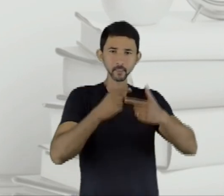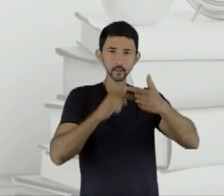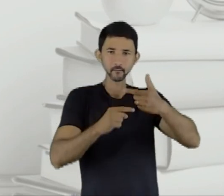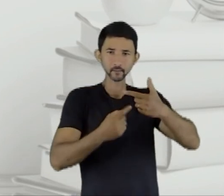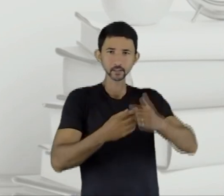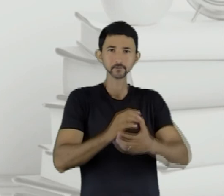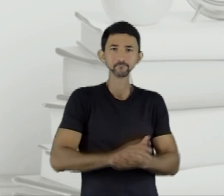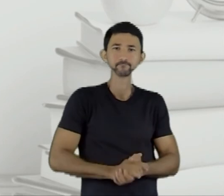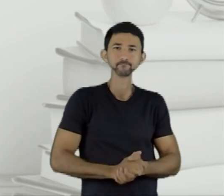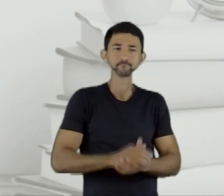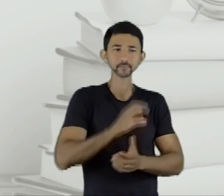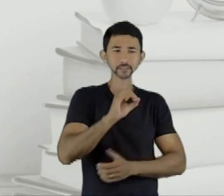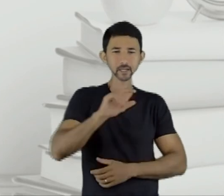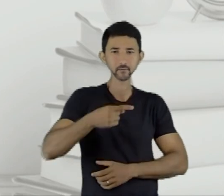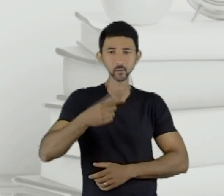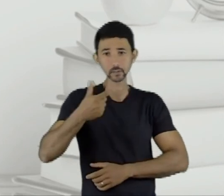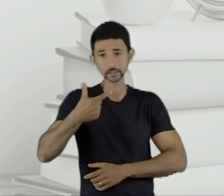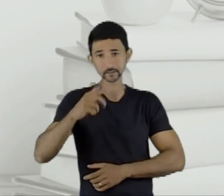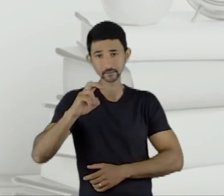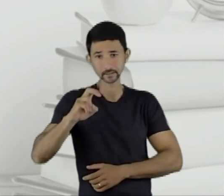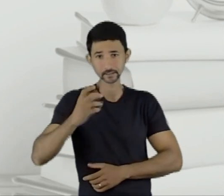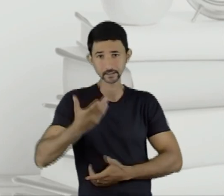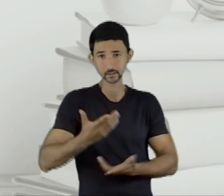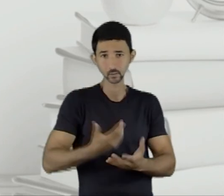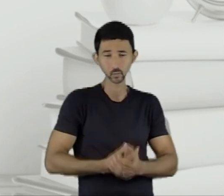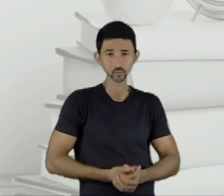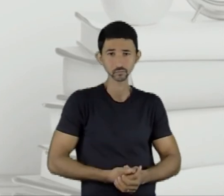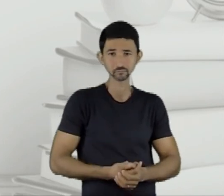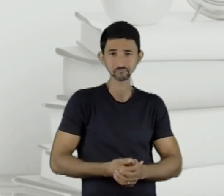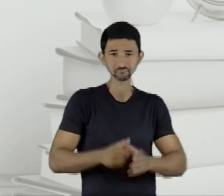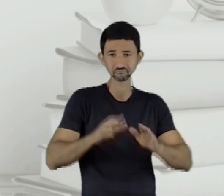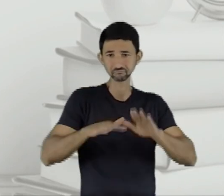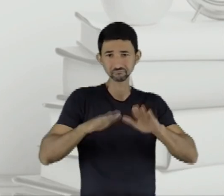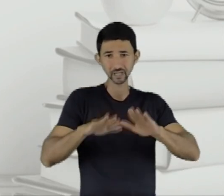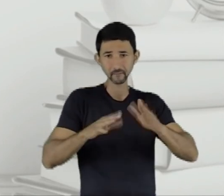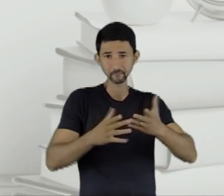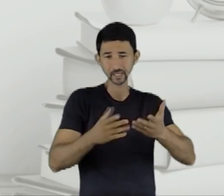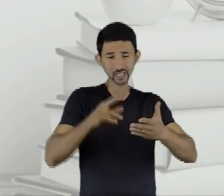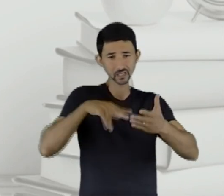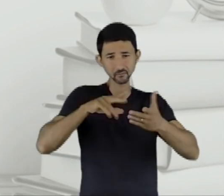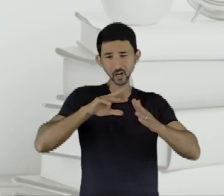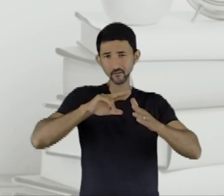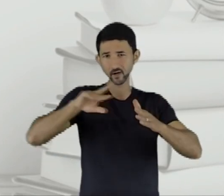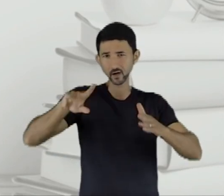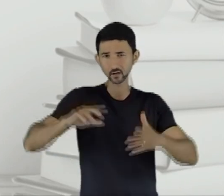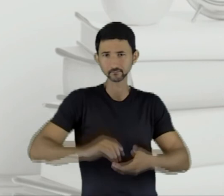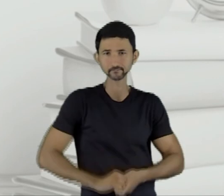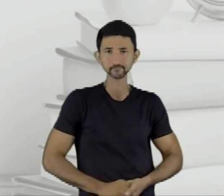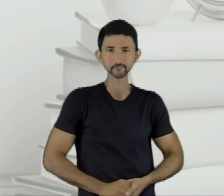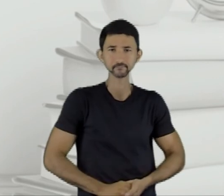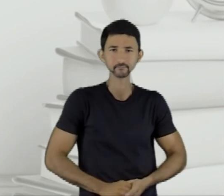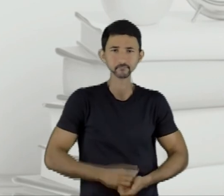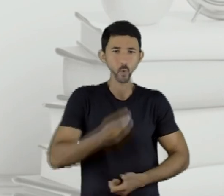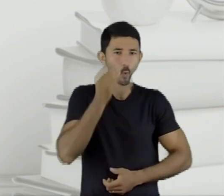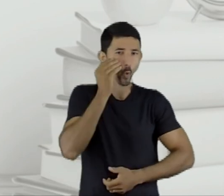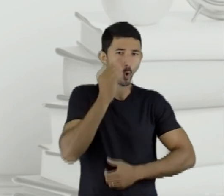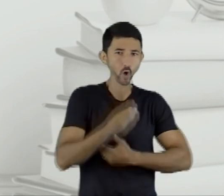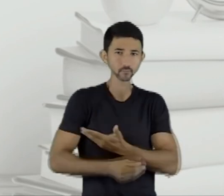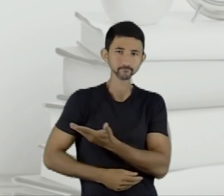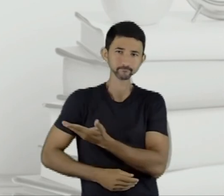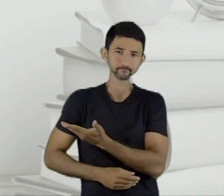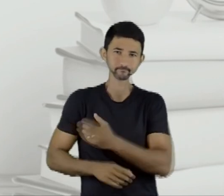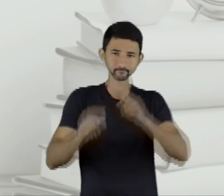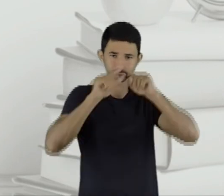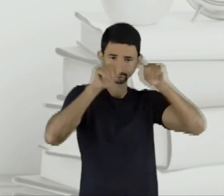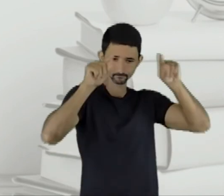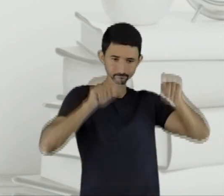25 centésimos, certo? Ou 2 décimos e 5 centésimos, da maneira que você quiser. Aí observa o quadro que eu